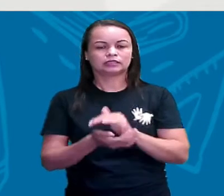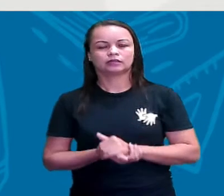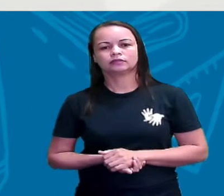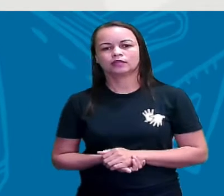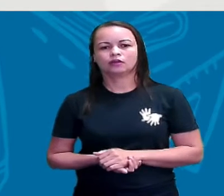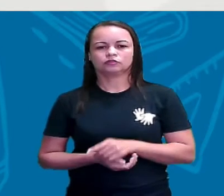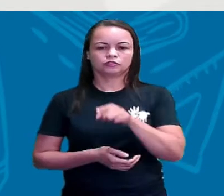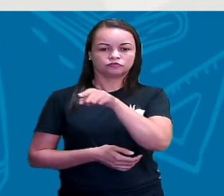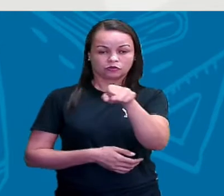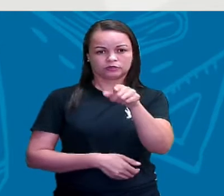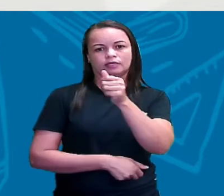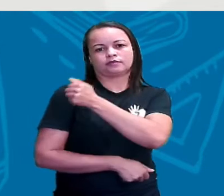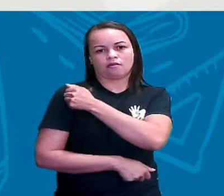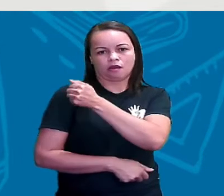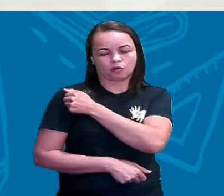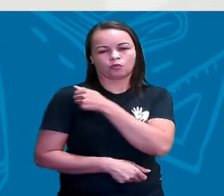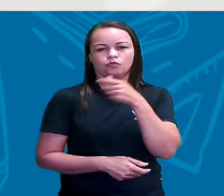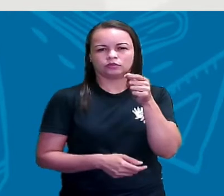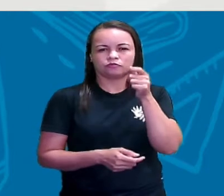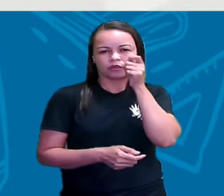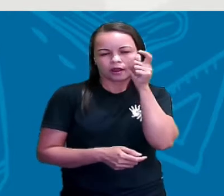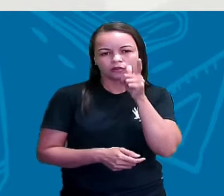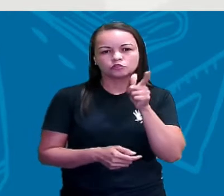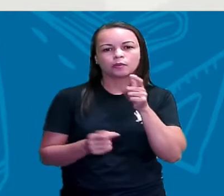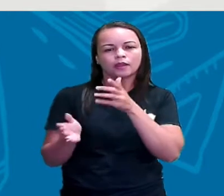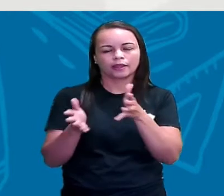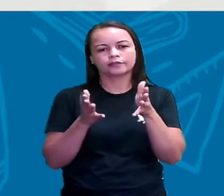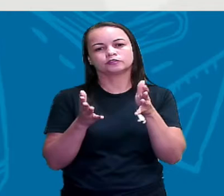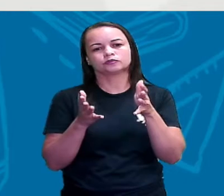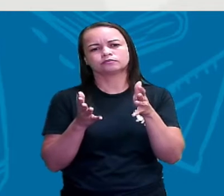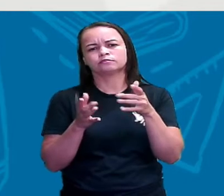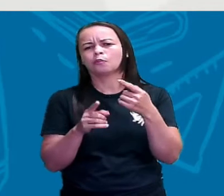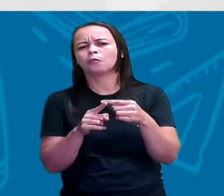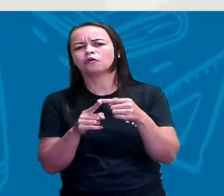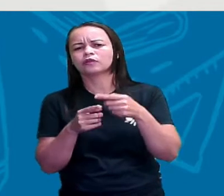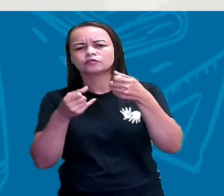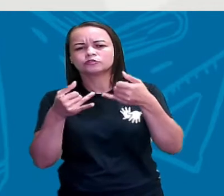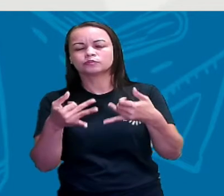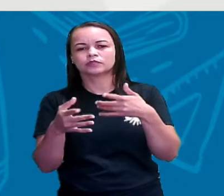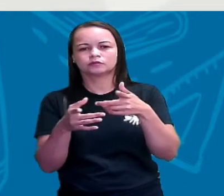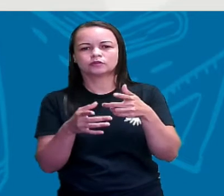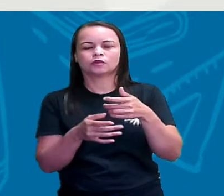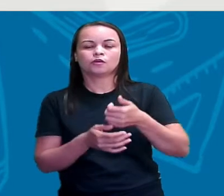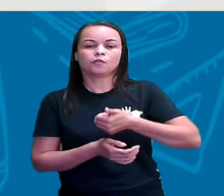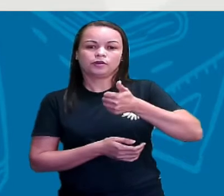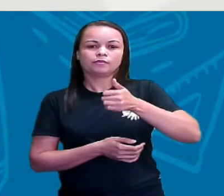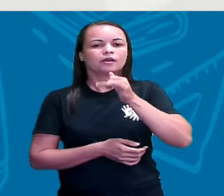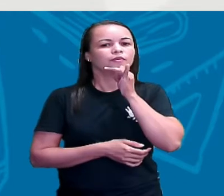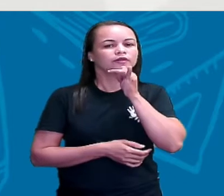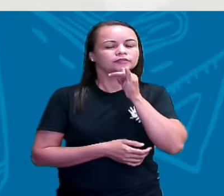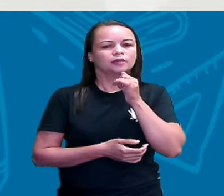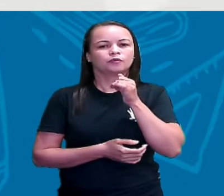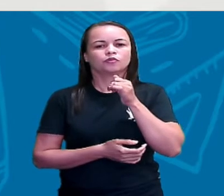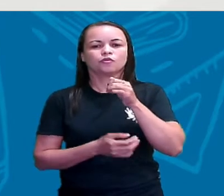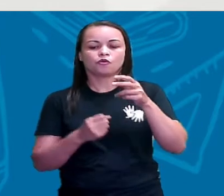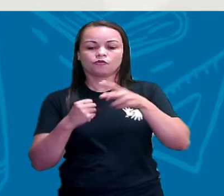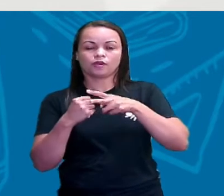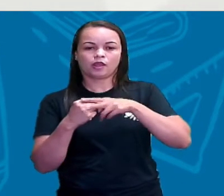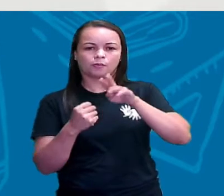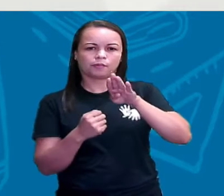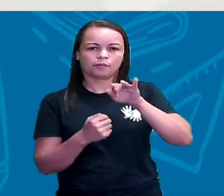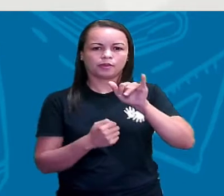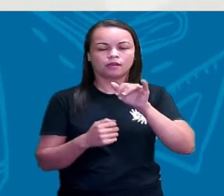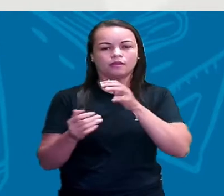cada um de vocês em casa ficarem ligadinho. Por que é que eu falo isso? Olha o primeiro exemplo aí, o verbo be, que é o verbo